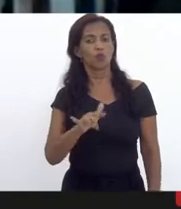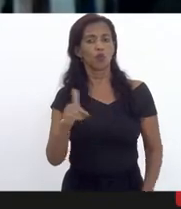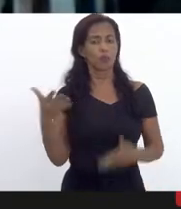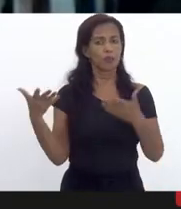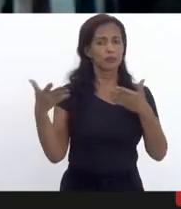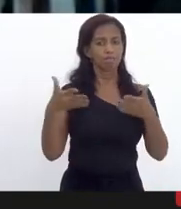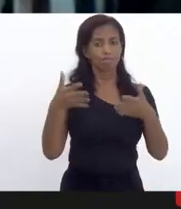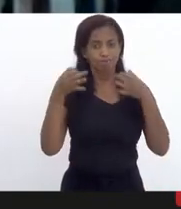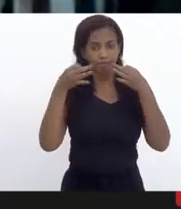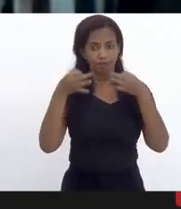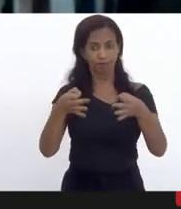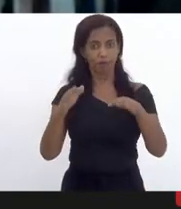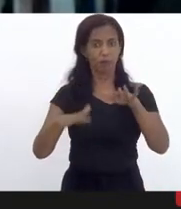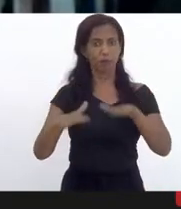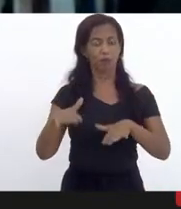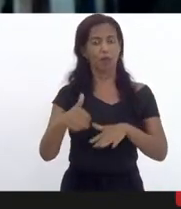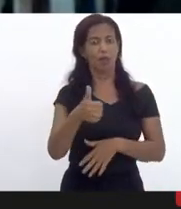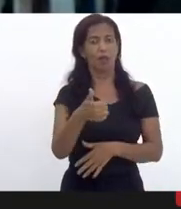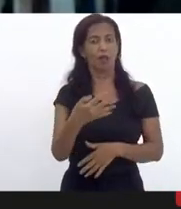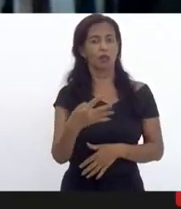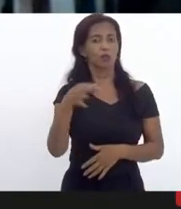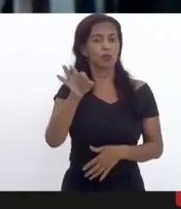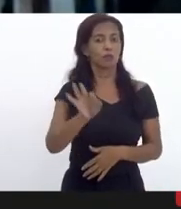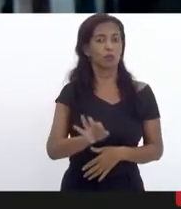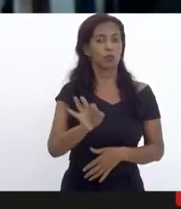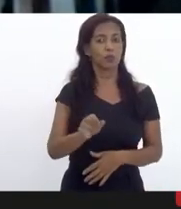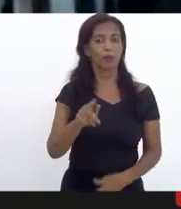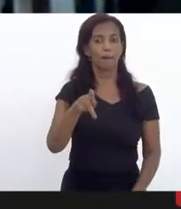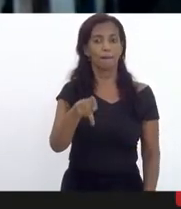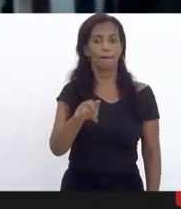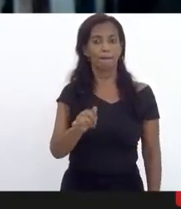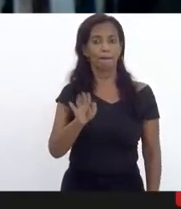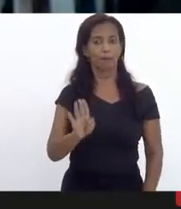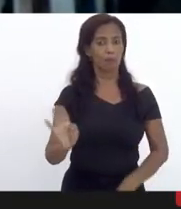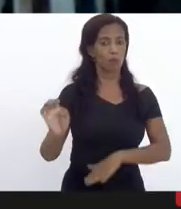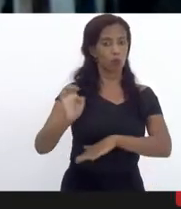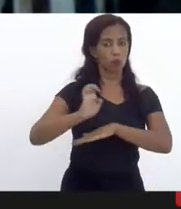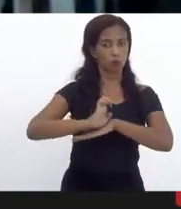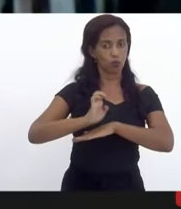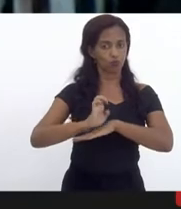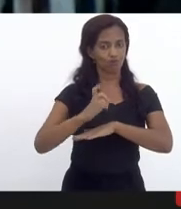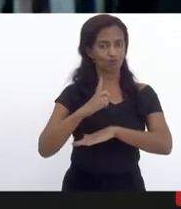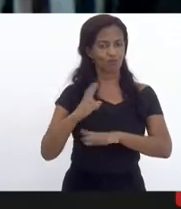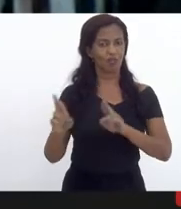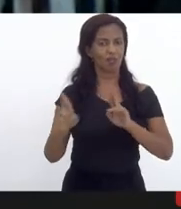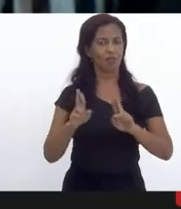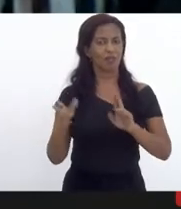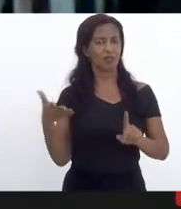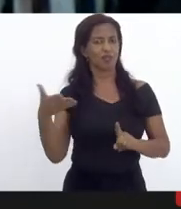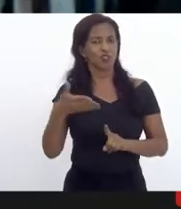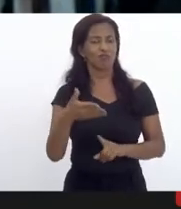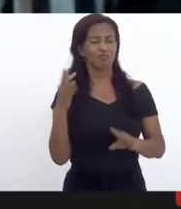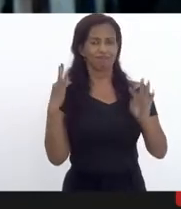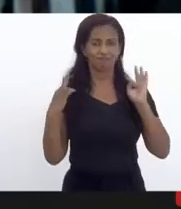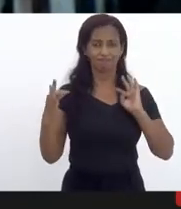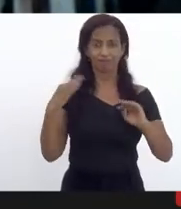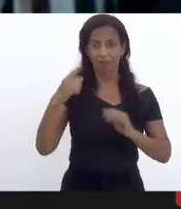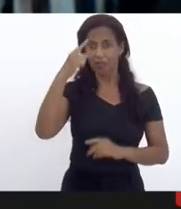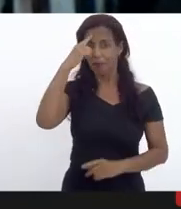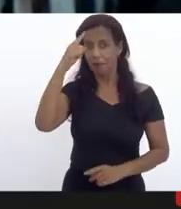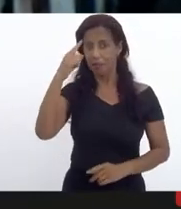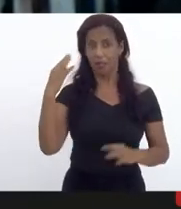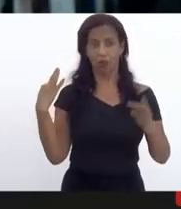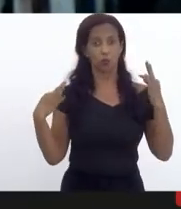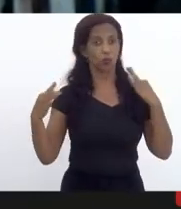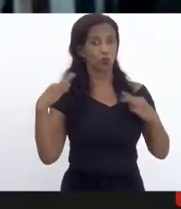atenção que aproximadamente 14% do PIB do nosso estado tem relação direta com o turismo. A gente tem que pensar que